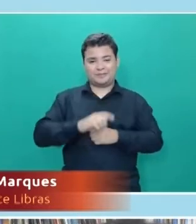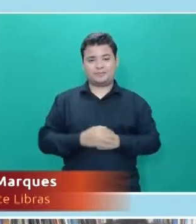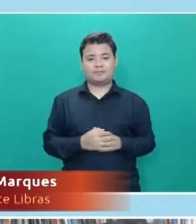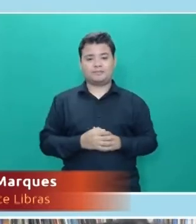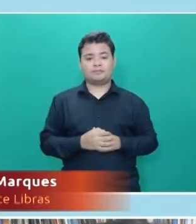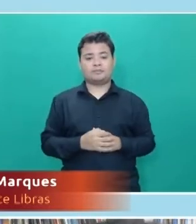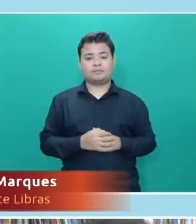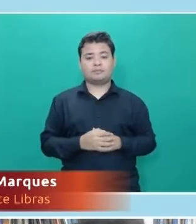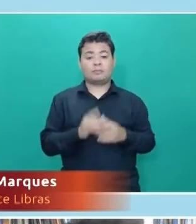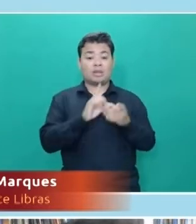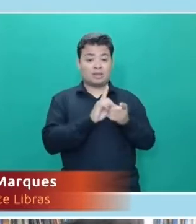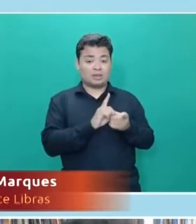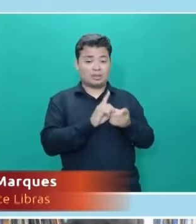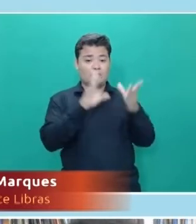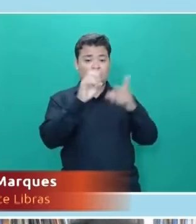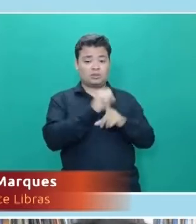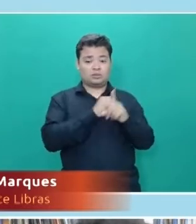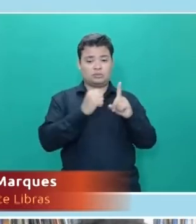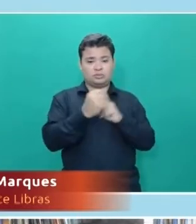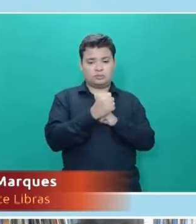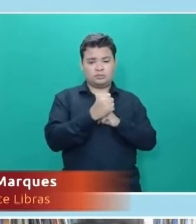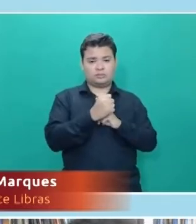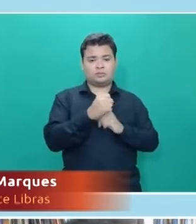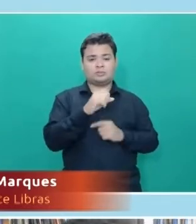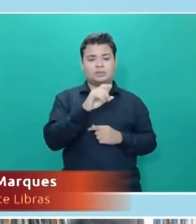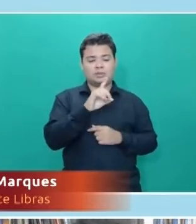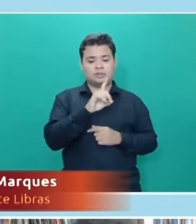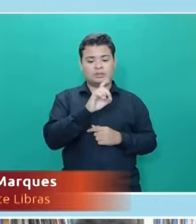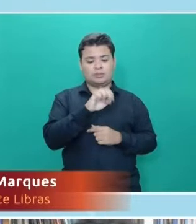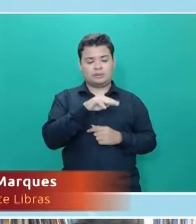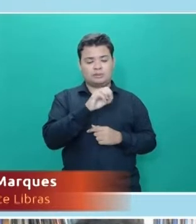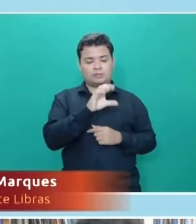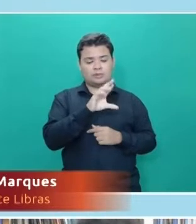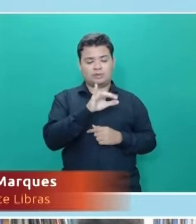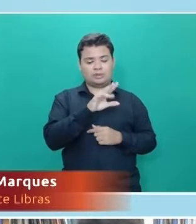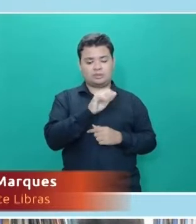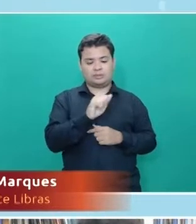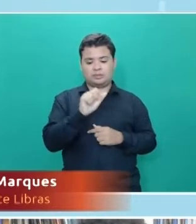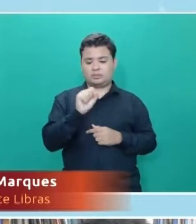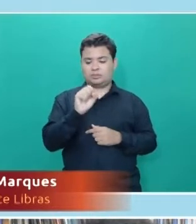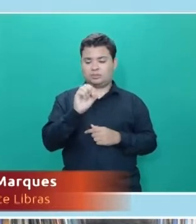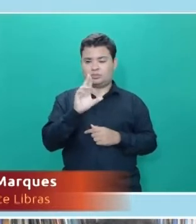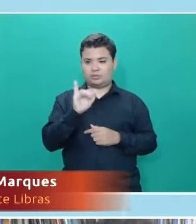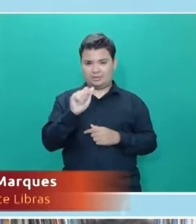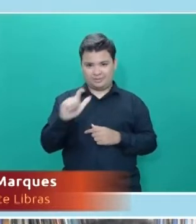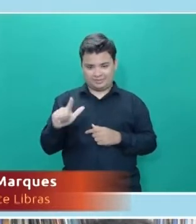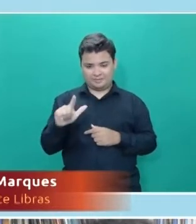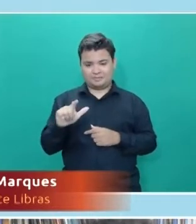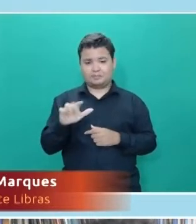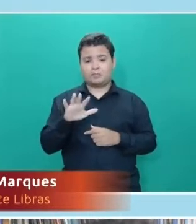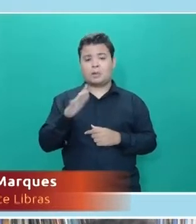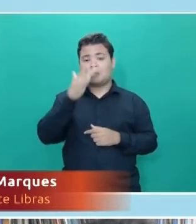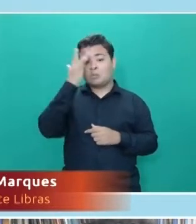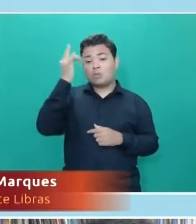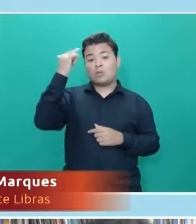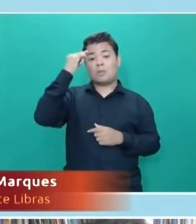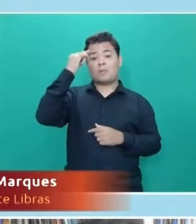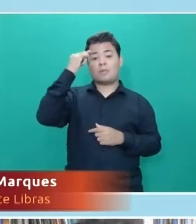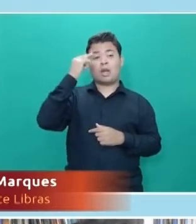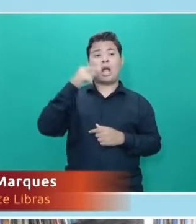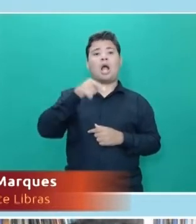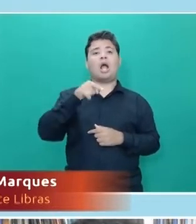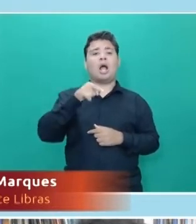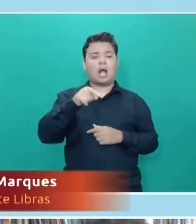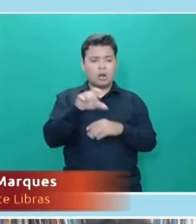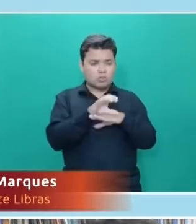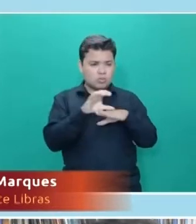como esses doidos ficam falando aí, que todo mundo acha que a Constituição brasileira, porque imprime uma ideia de seguridade social, de